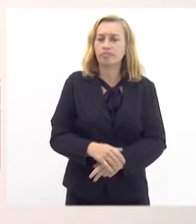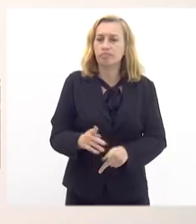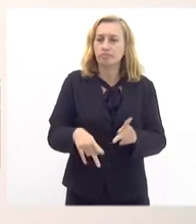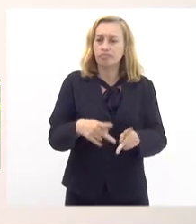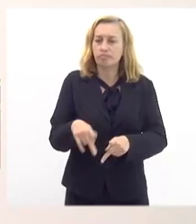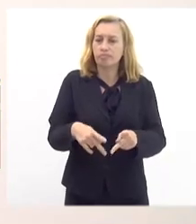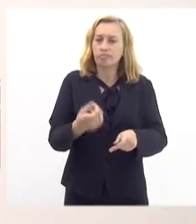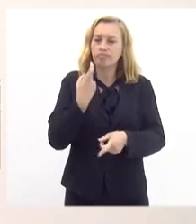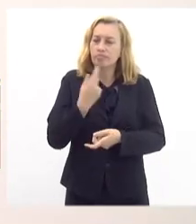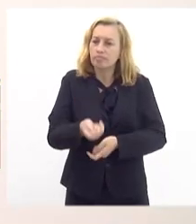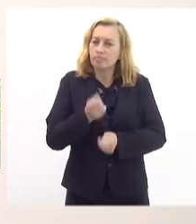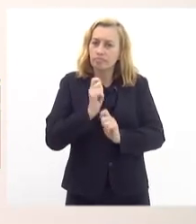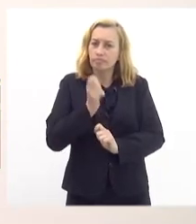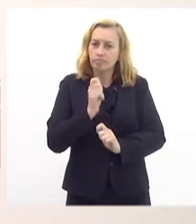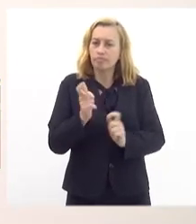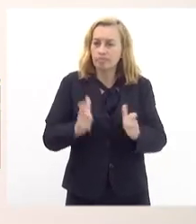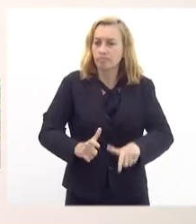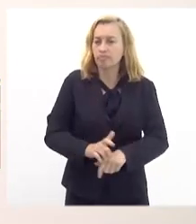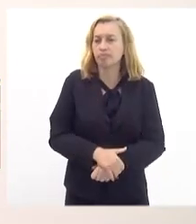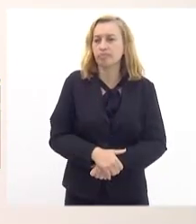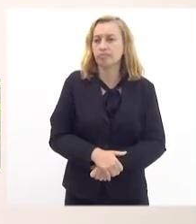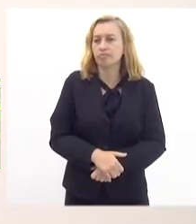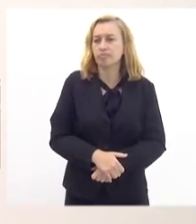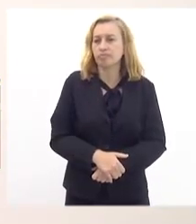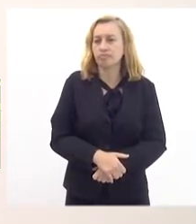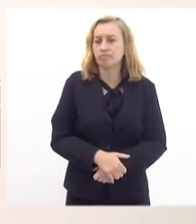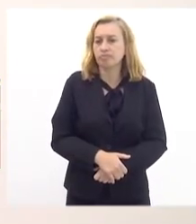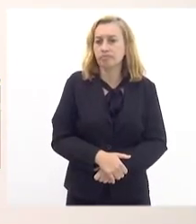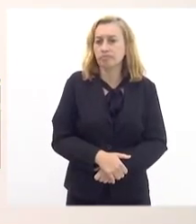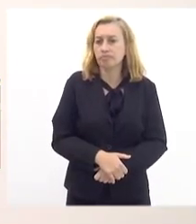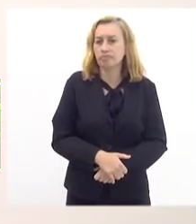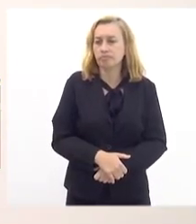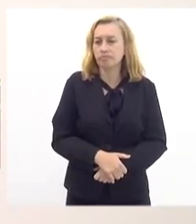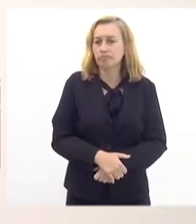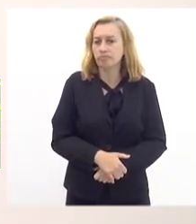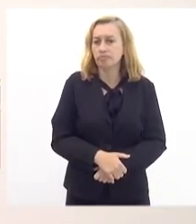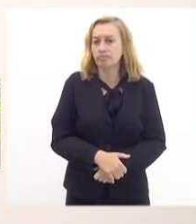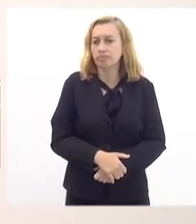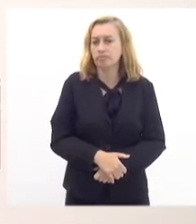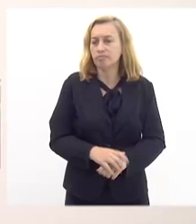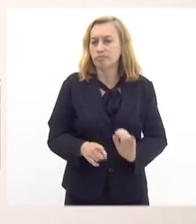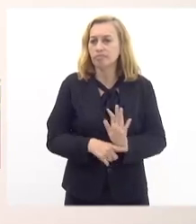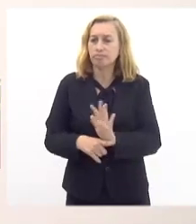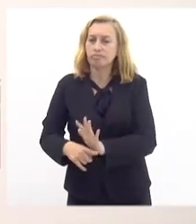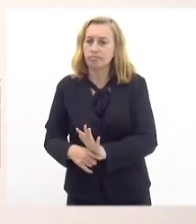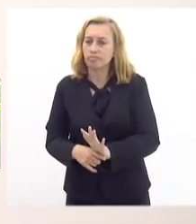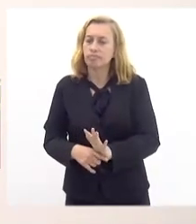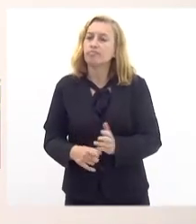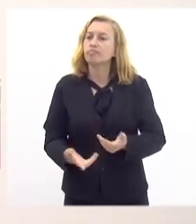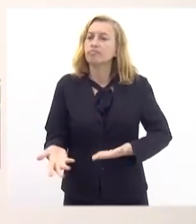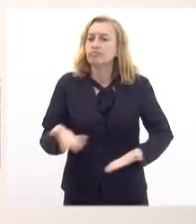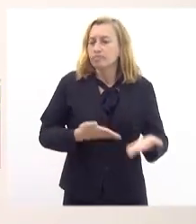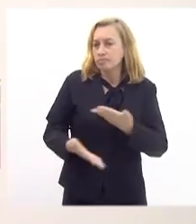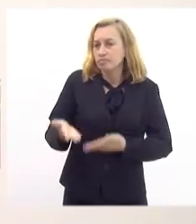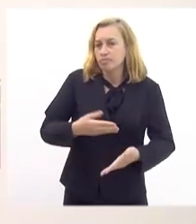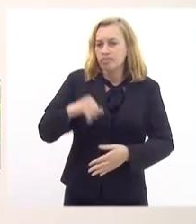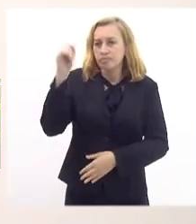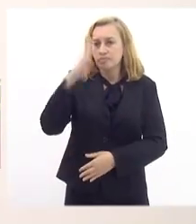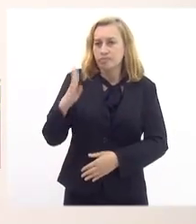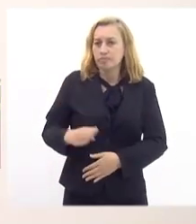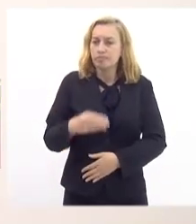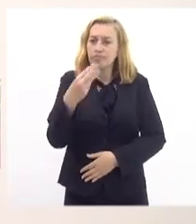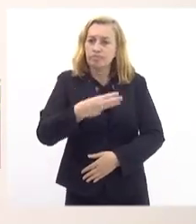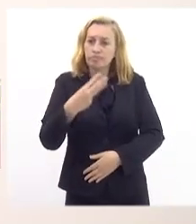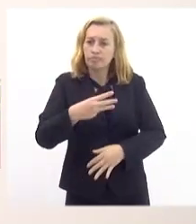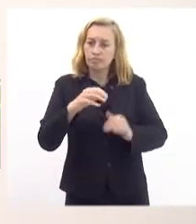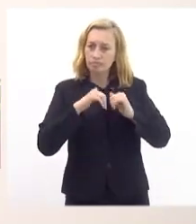tradicionais pescadores artesanais né Foi isso que subsidiou a participar justificou a participação do Brasil na